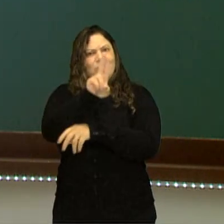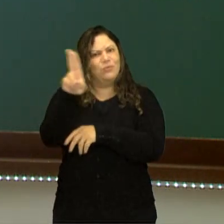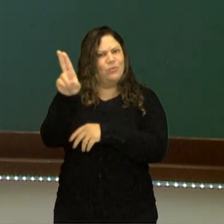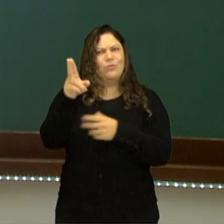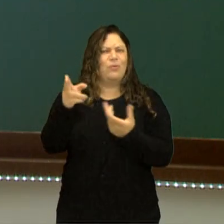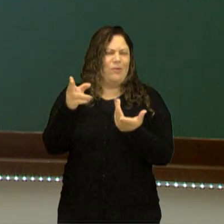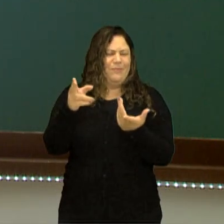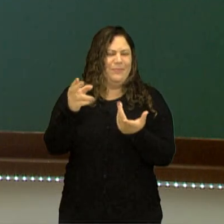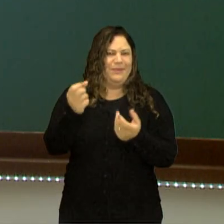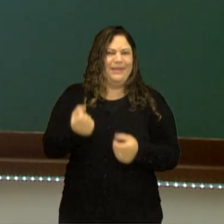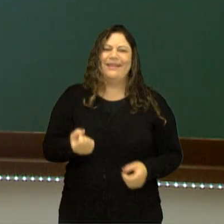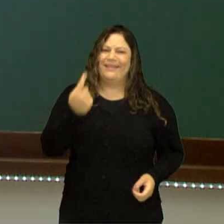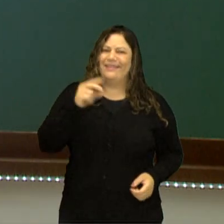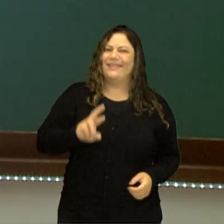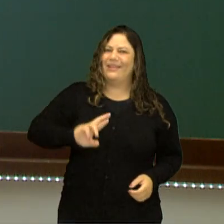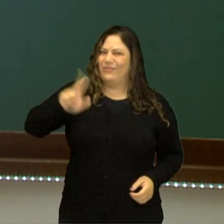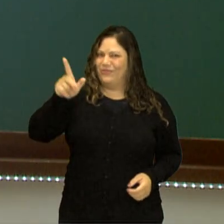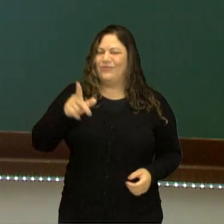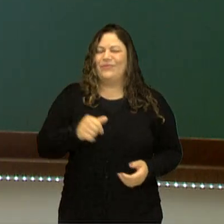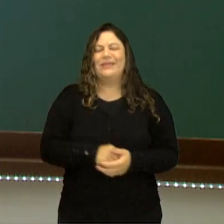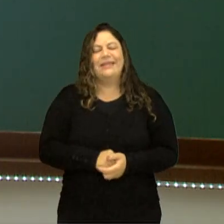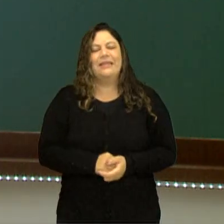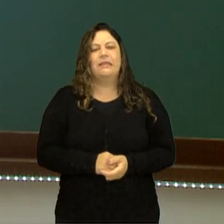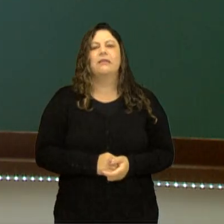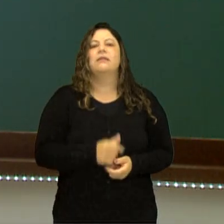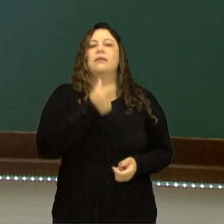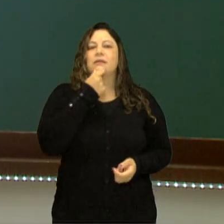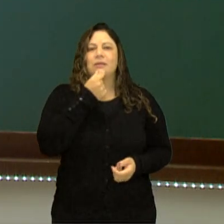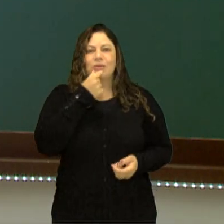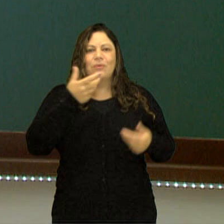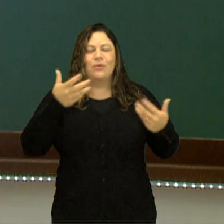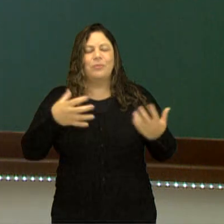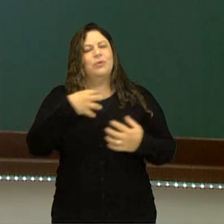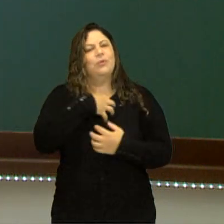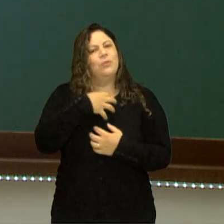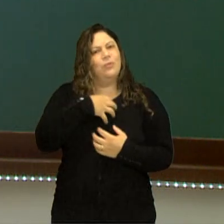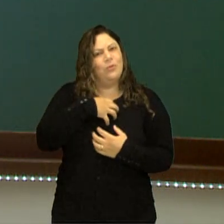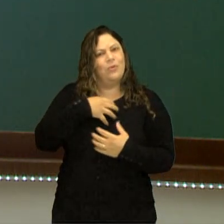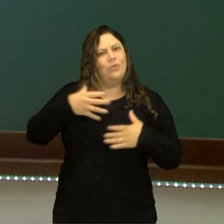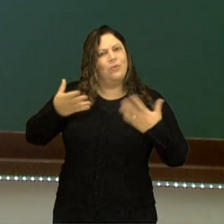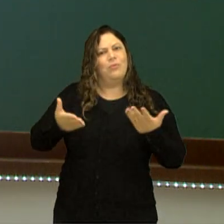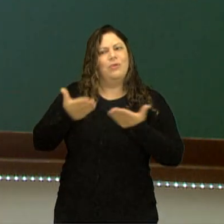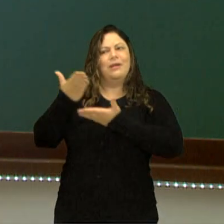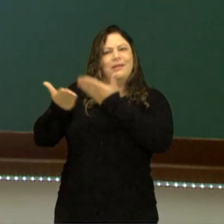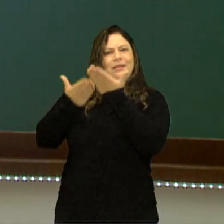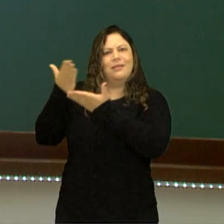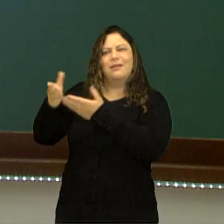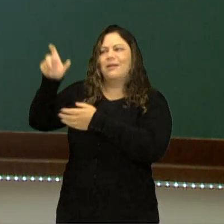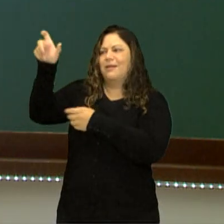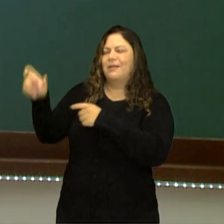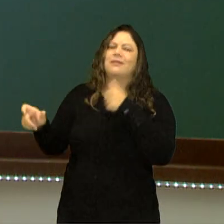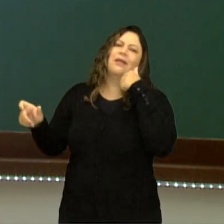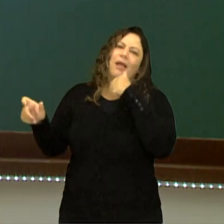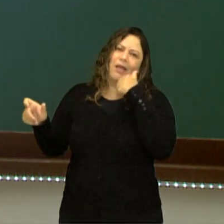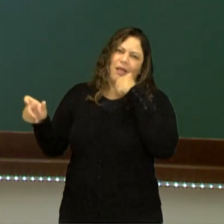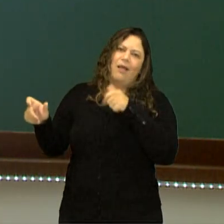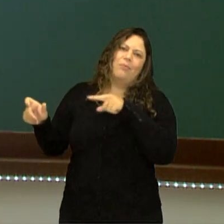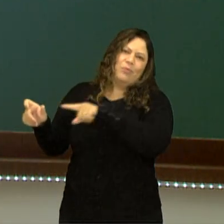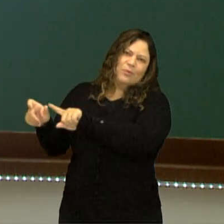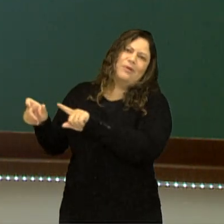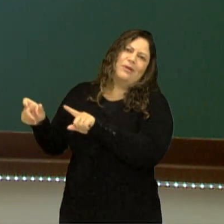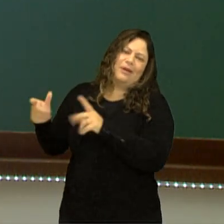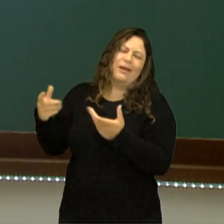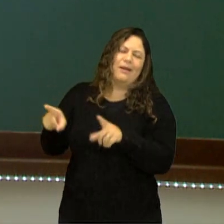pouco incomum, né, para os dias de hoje, o nome do personagem. A forma como ele trata a mulher quando ele a vê também é uma